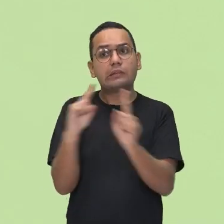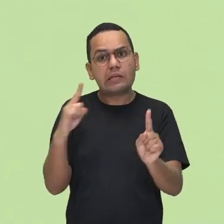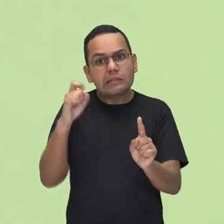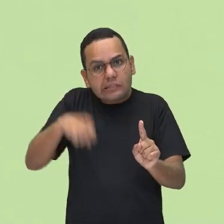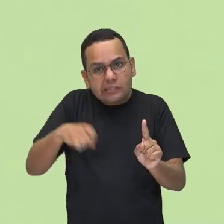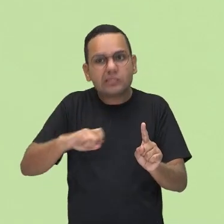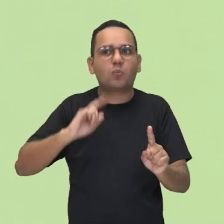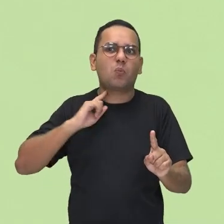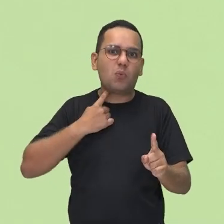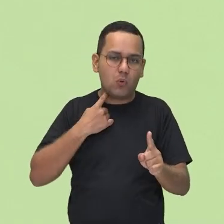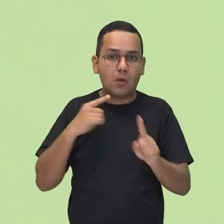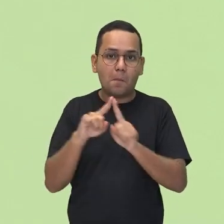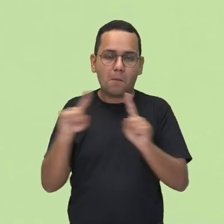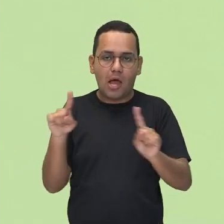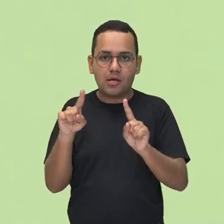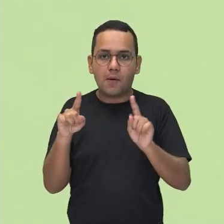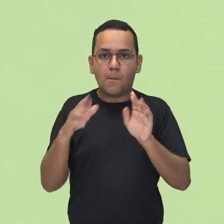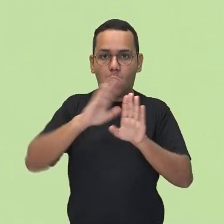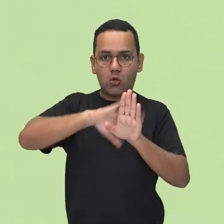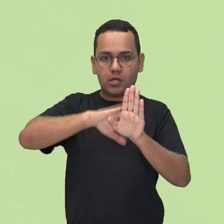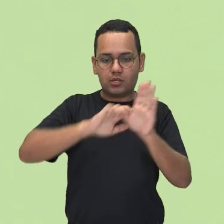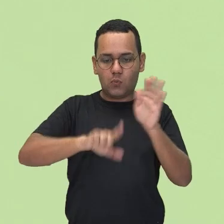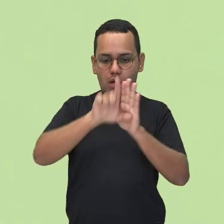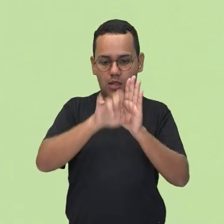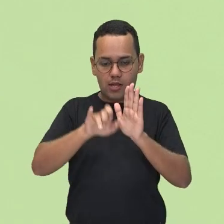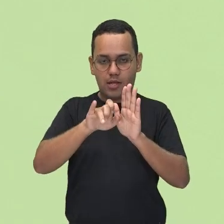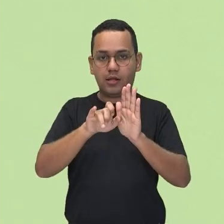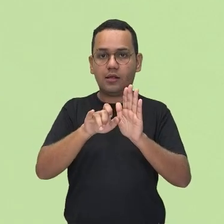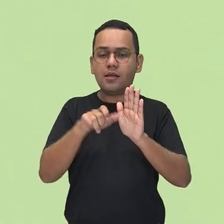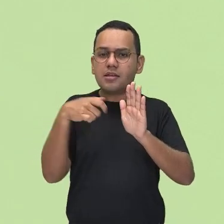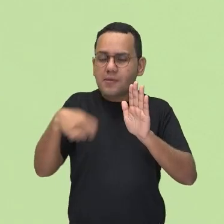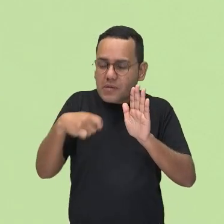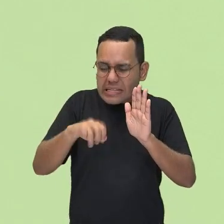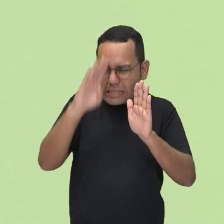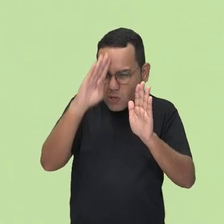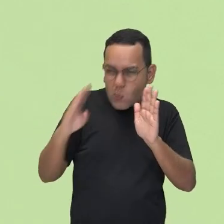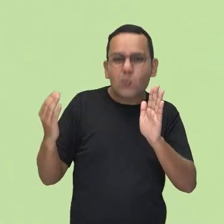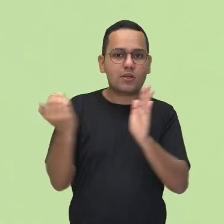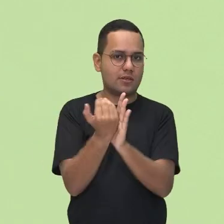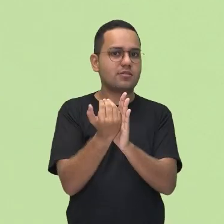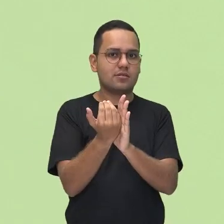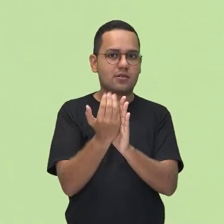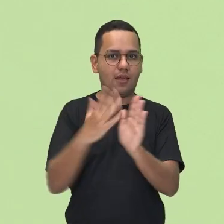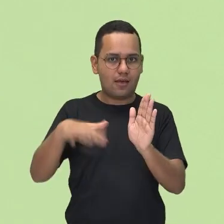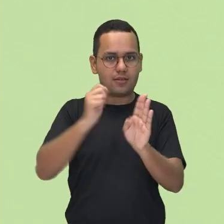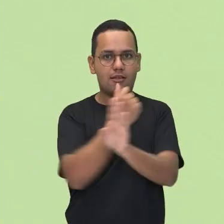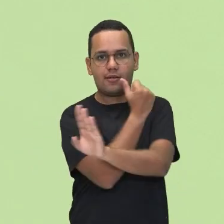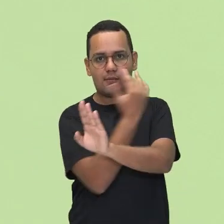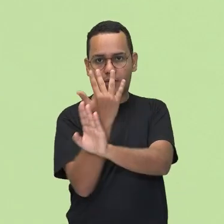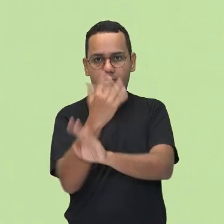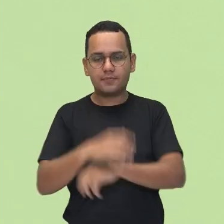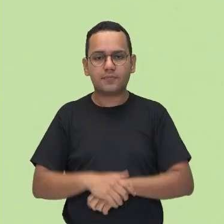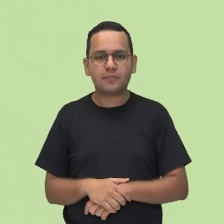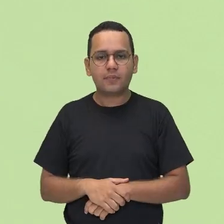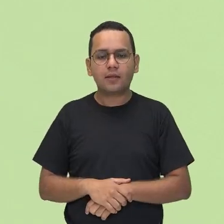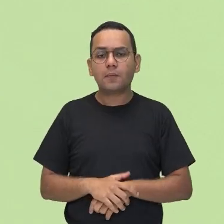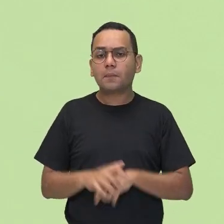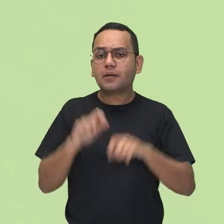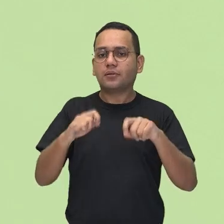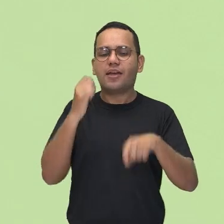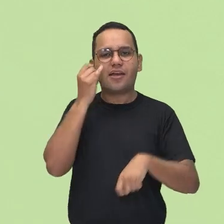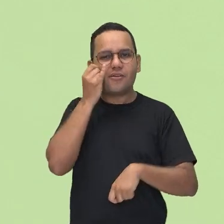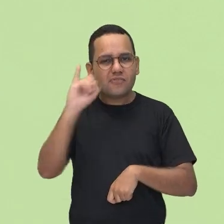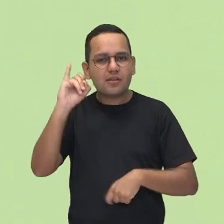isso, elas têm uma legislação ambiental rigorosa para que possa prevenir esse